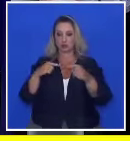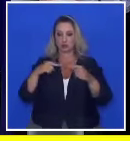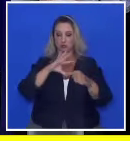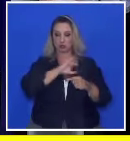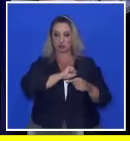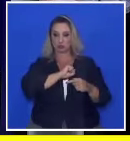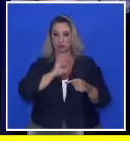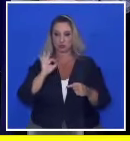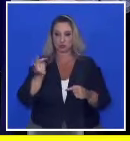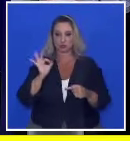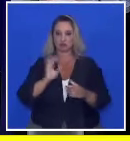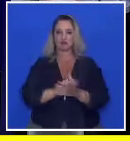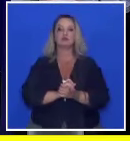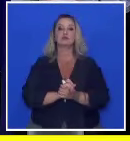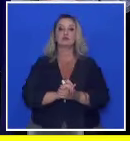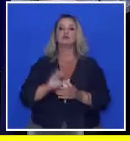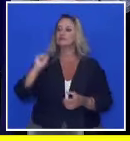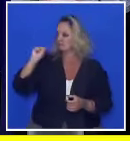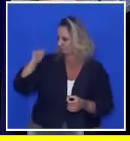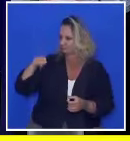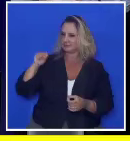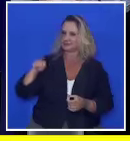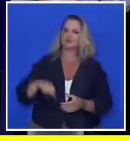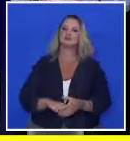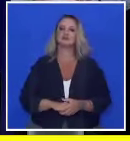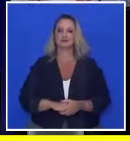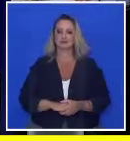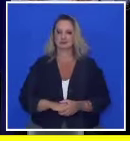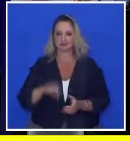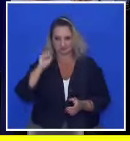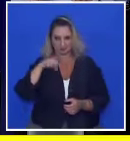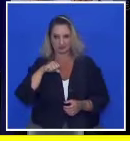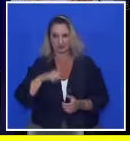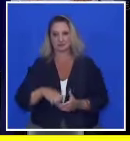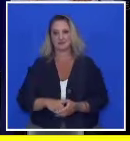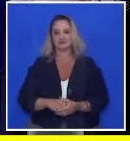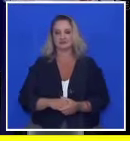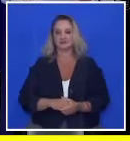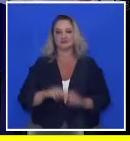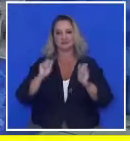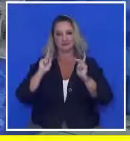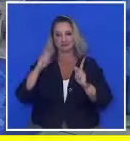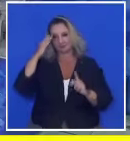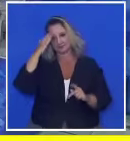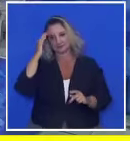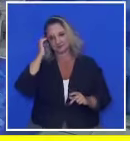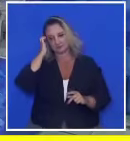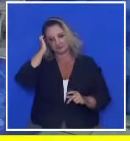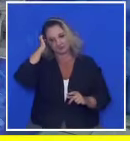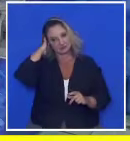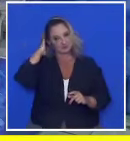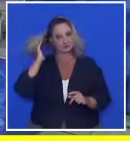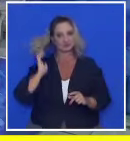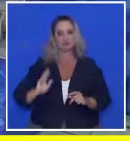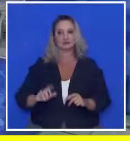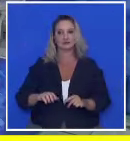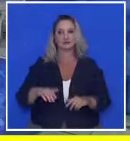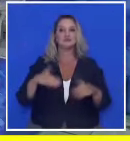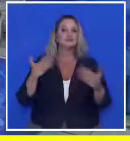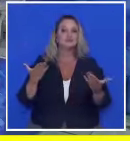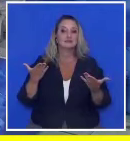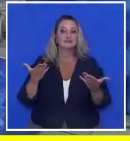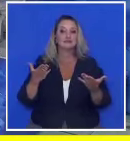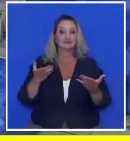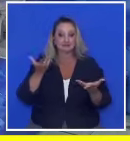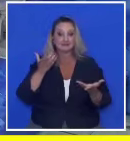refere, o número 70? Sim, confirmo. Sim, confirmo. Ok, muito obrigado. E aí, era